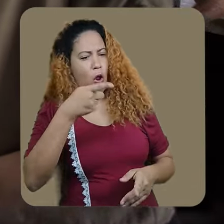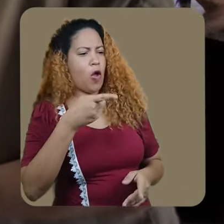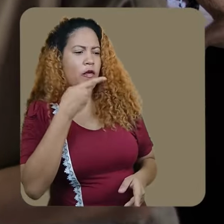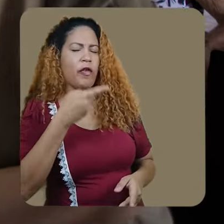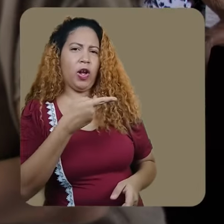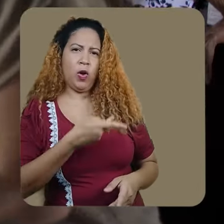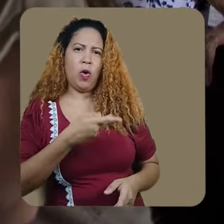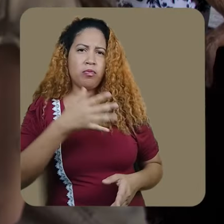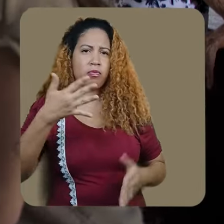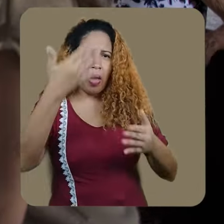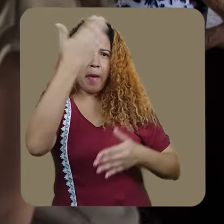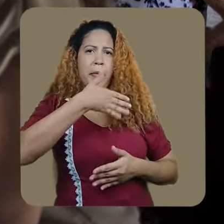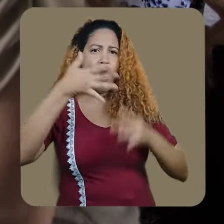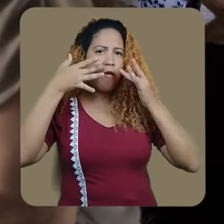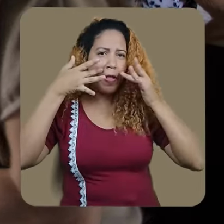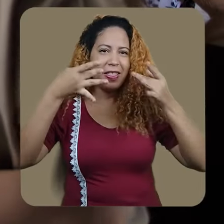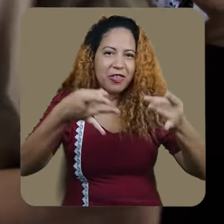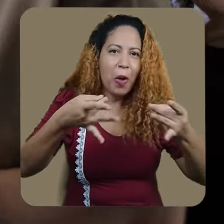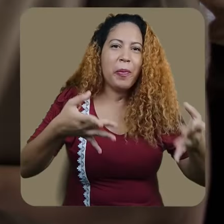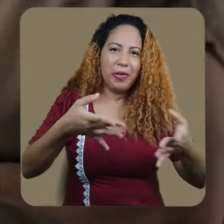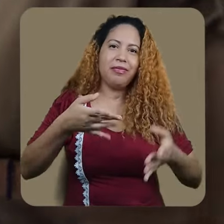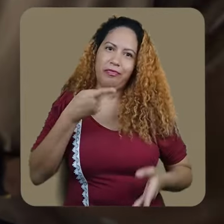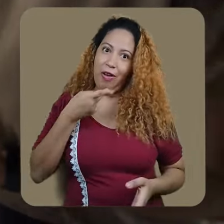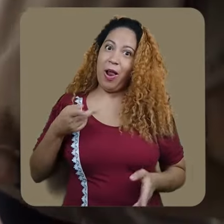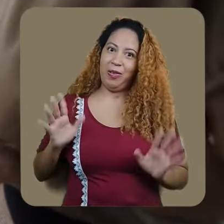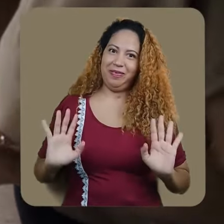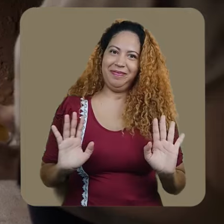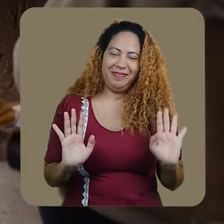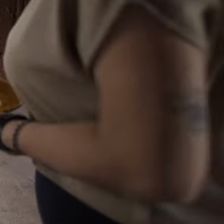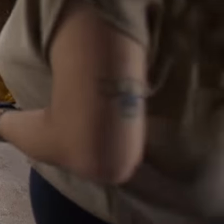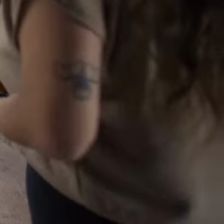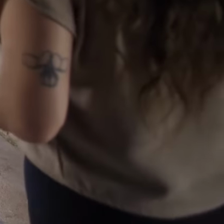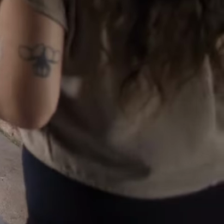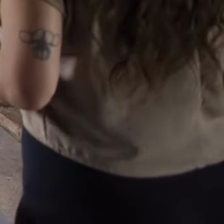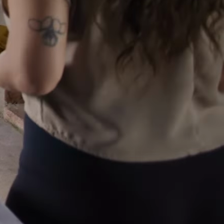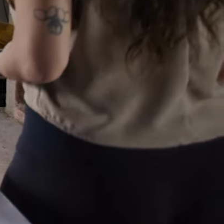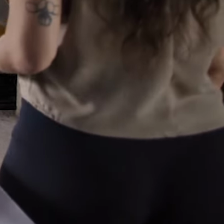Ele falou, eu vou ser prova, vou ser testemunha.